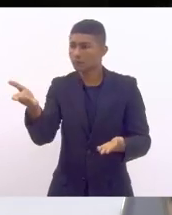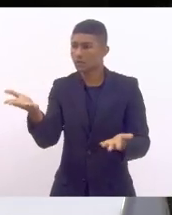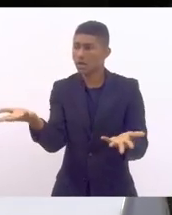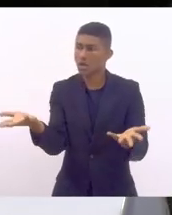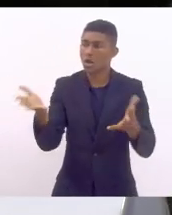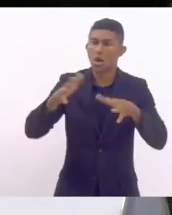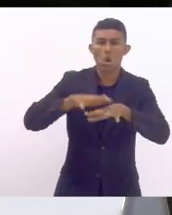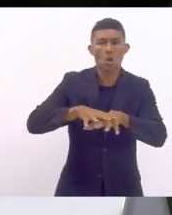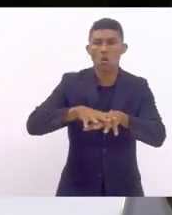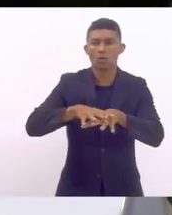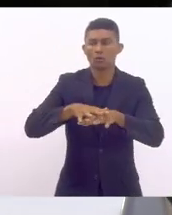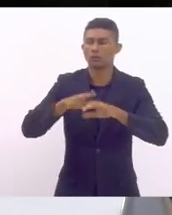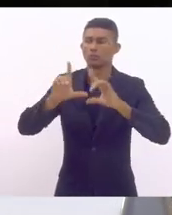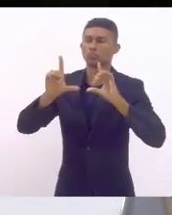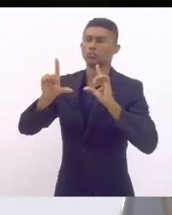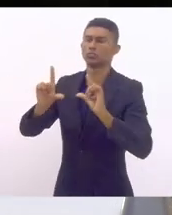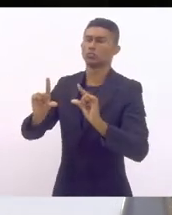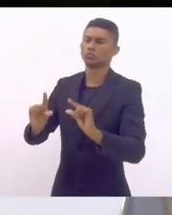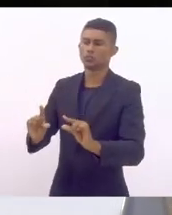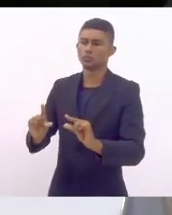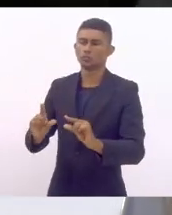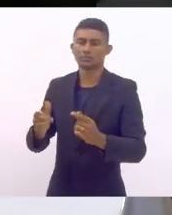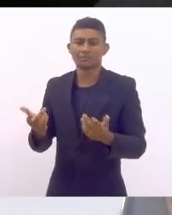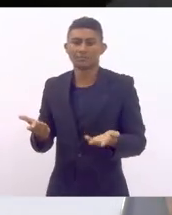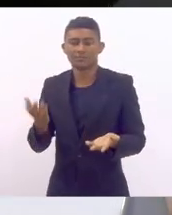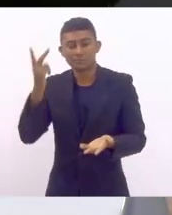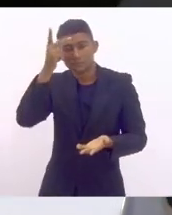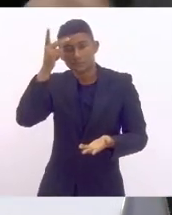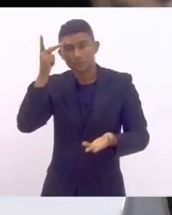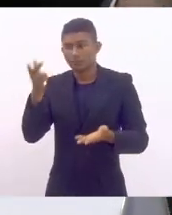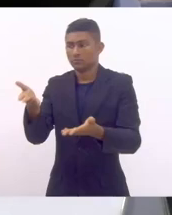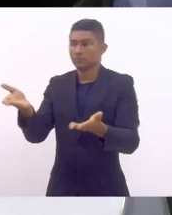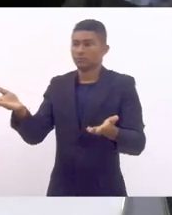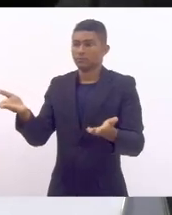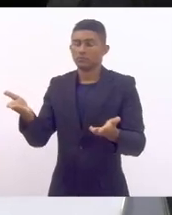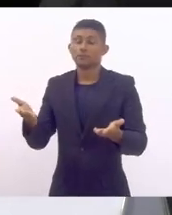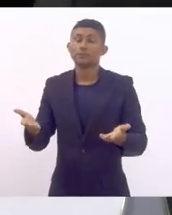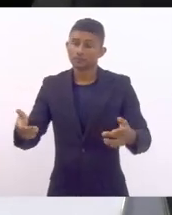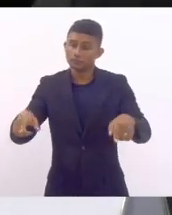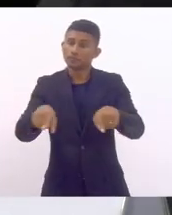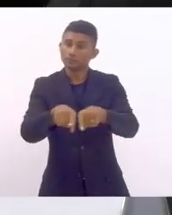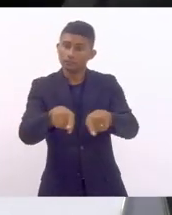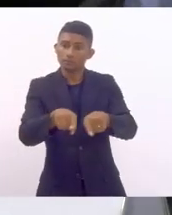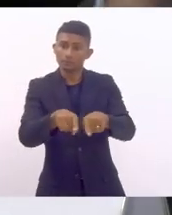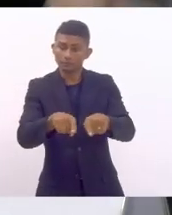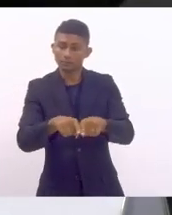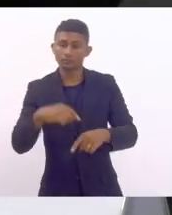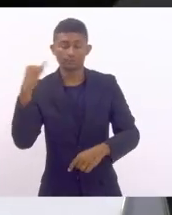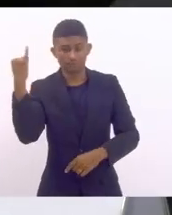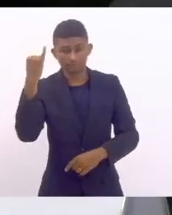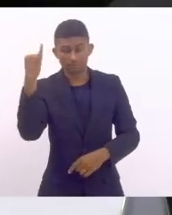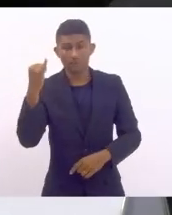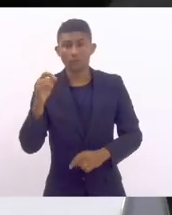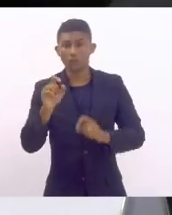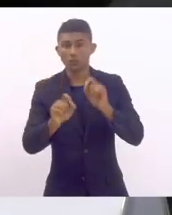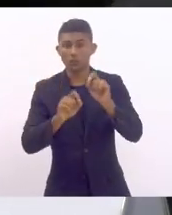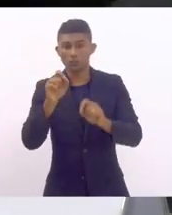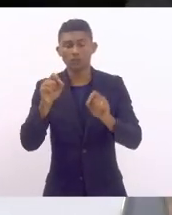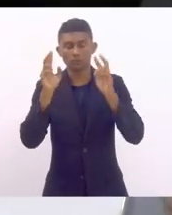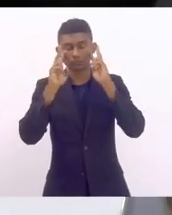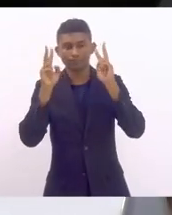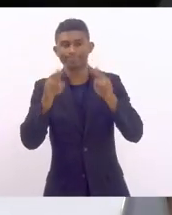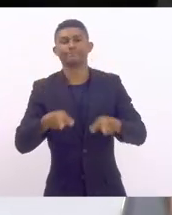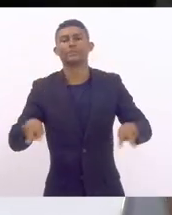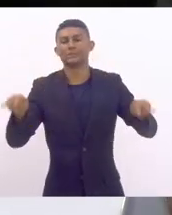dessas pessoas perfeita não só curto prazo nessa as pessoas mas também na Perspectiva isso é importante que se chama atenção